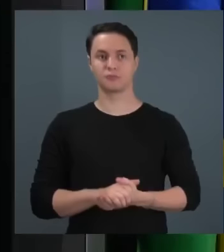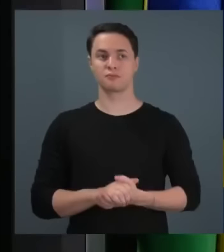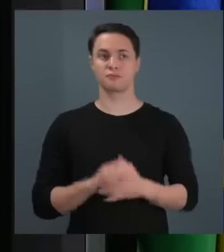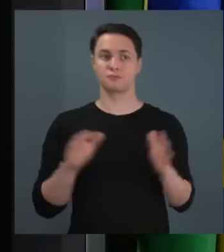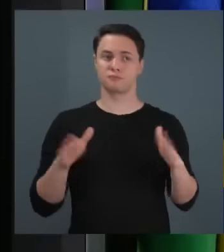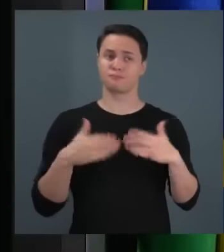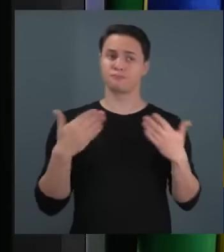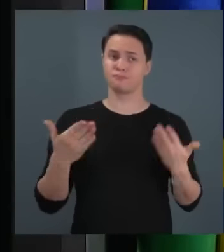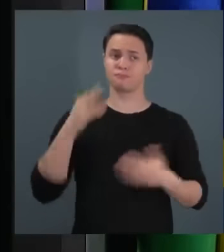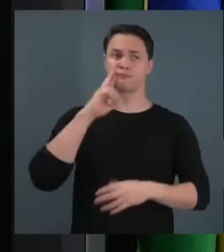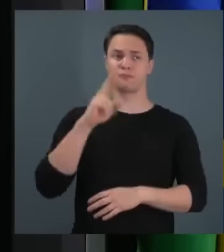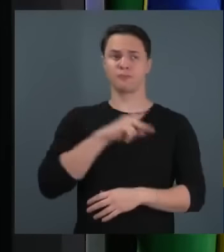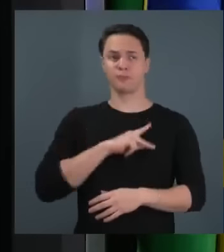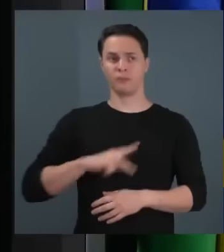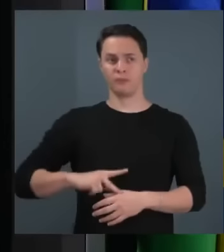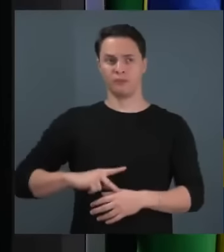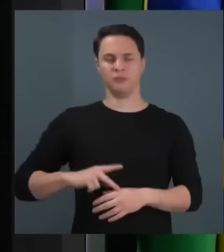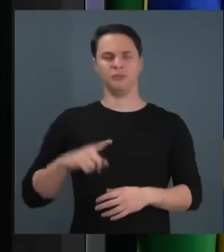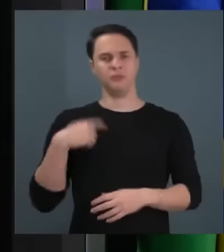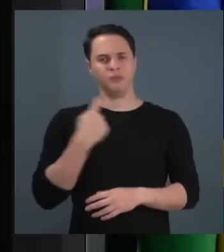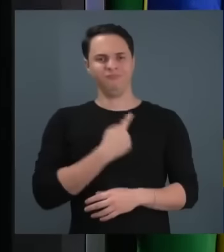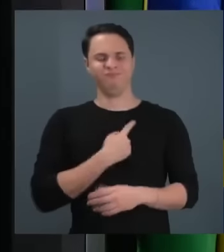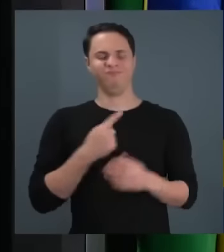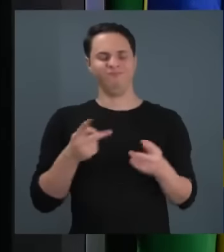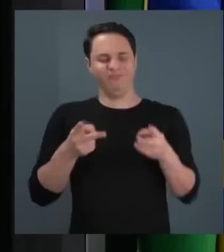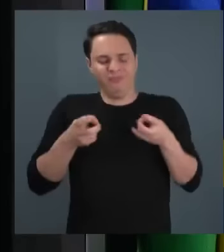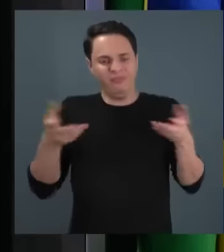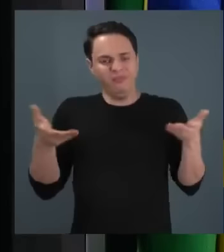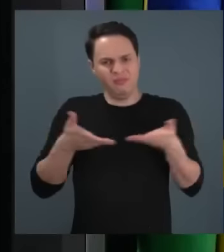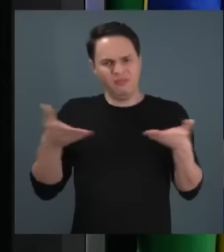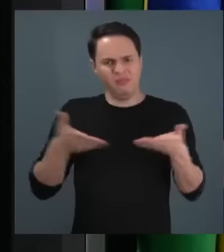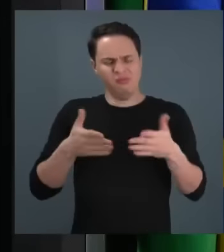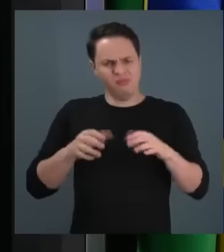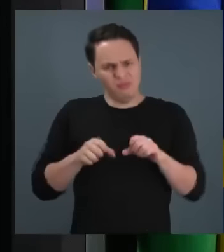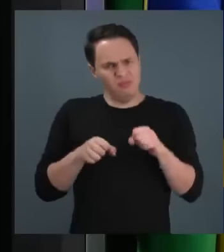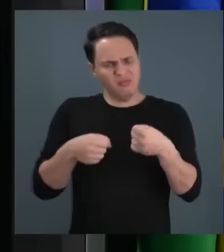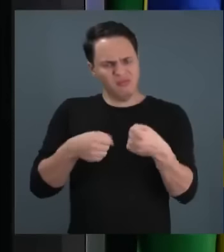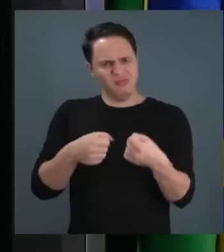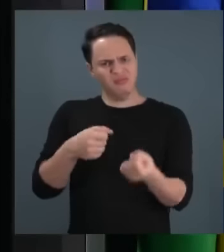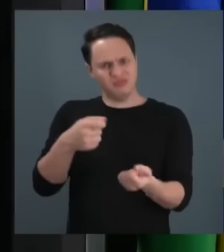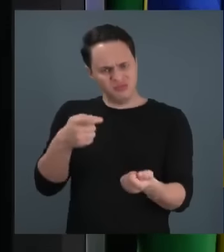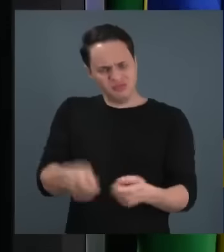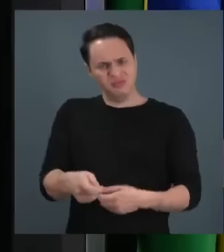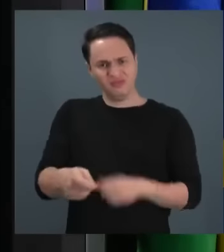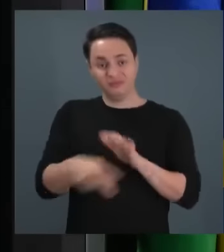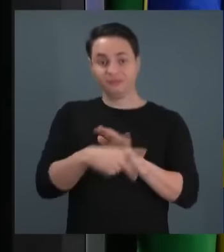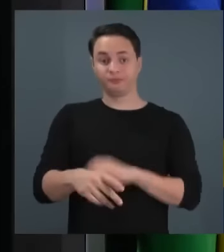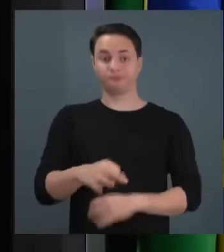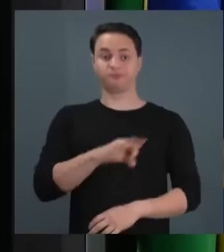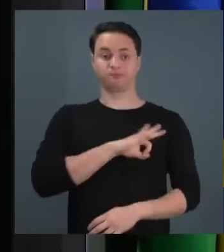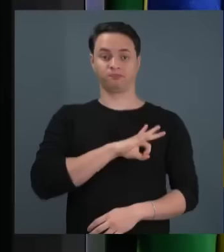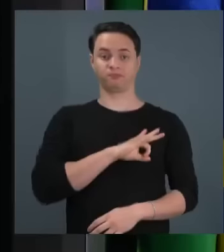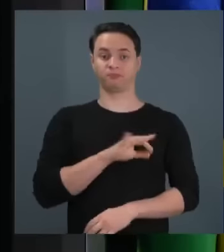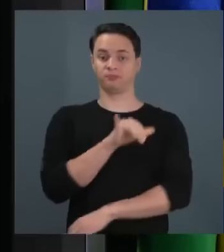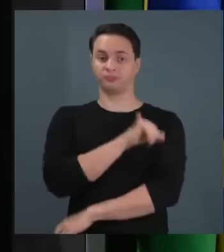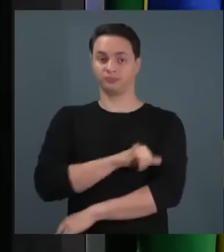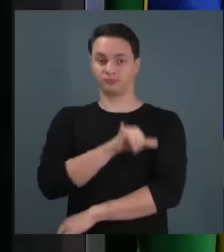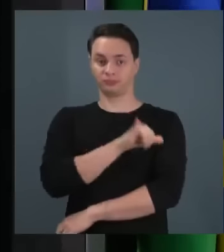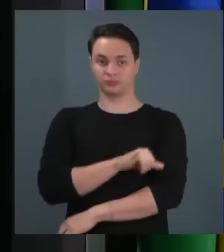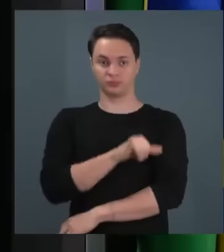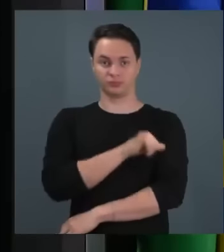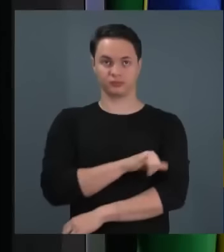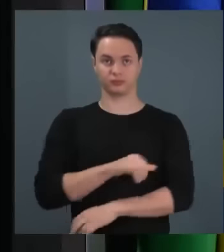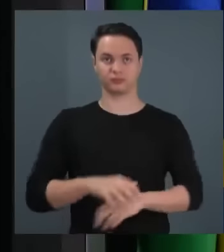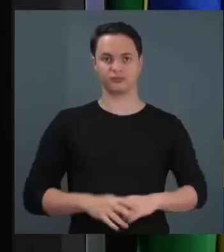senhor presidente, nós estamos vendo finalmente uma atitude firme e corajosa das polícias do Estado do Rio de Janeiro,